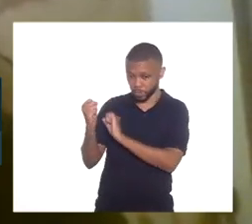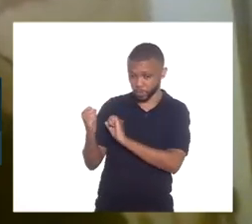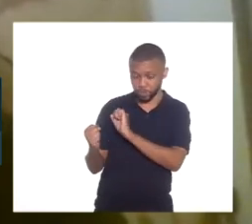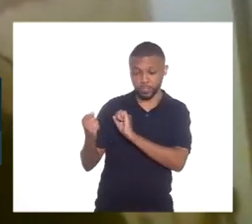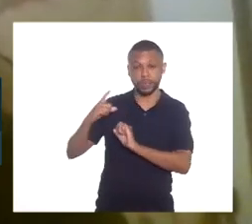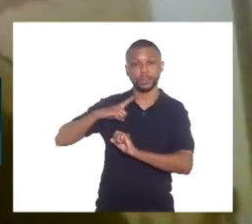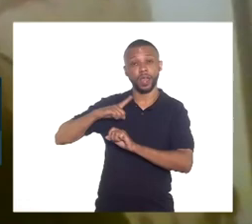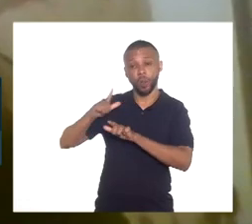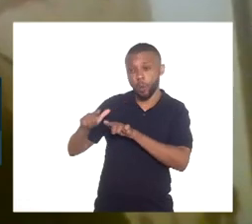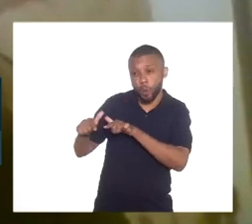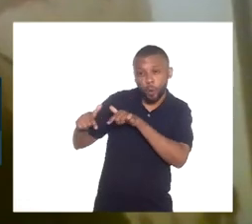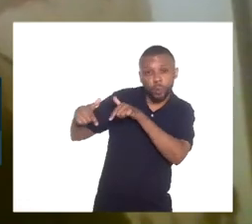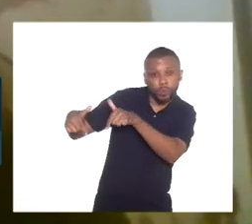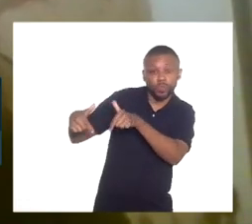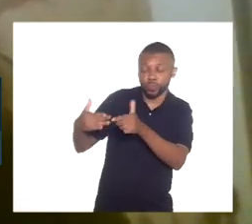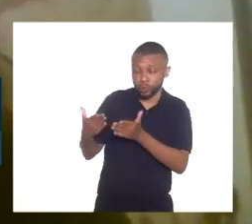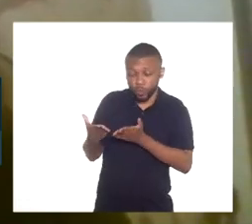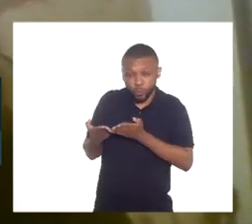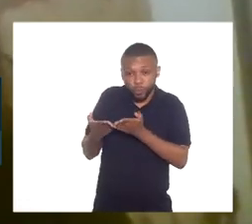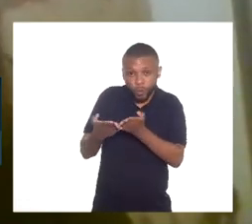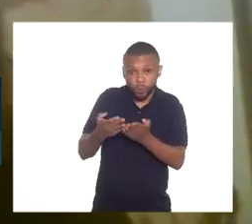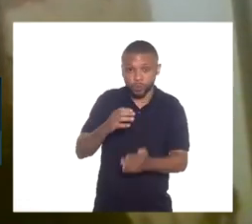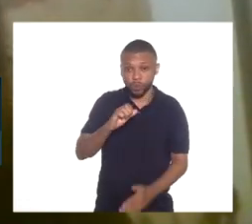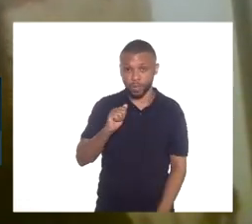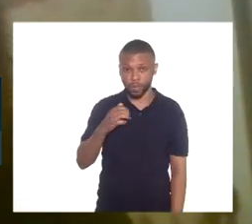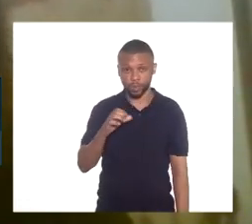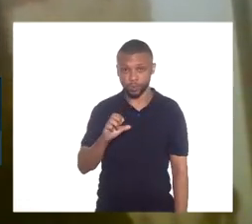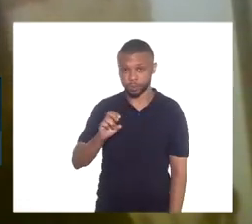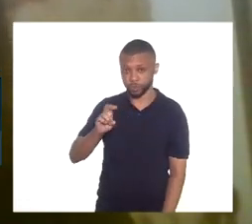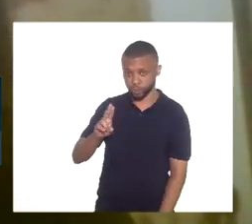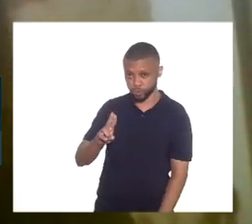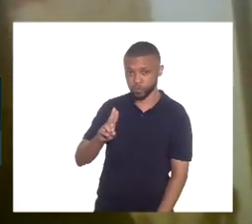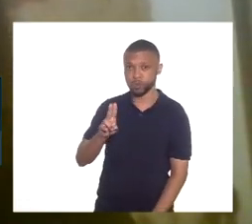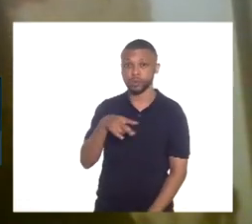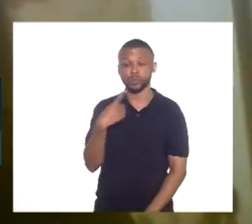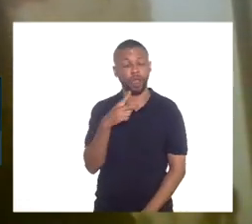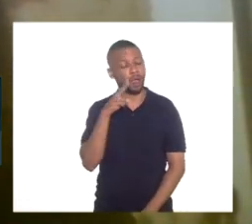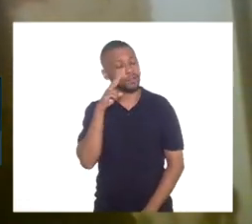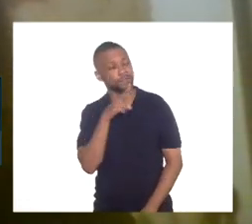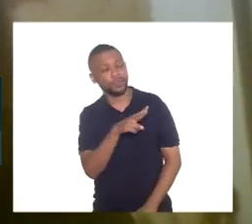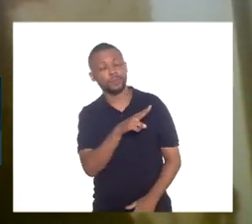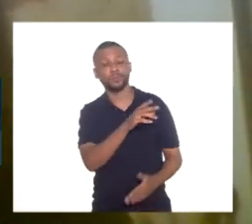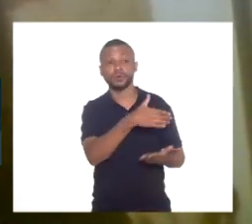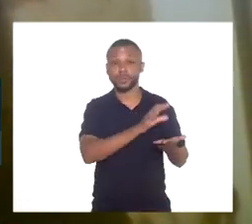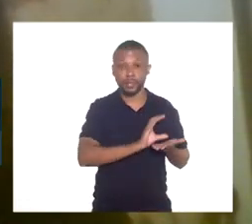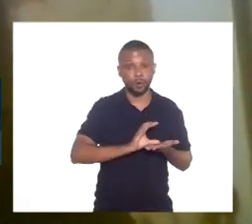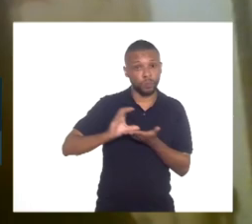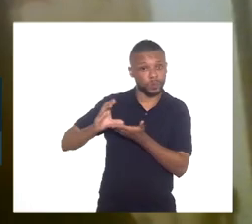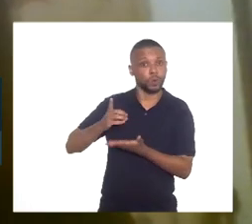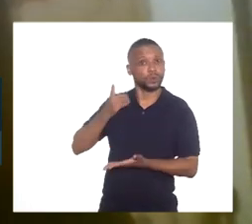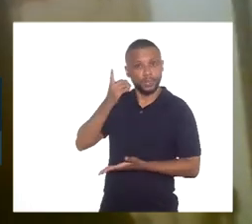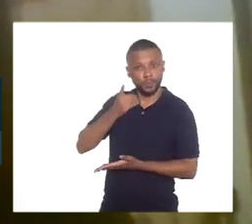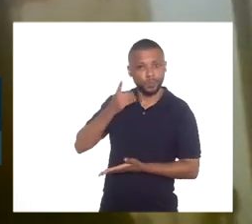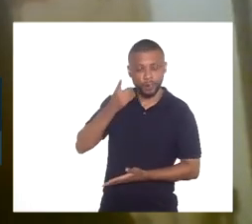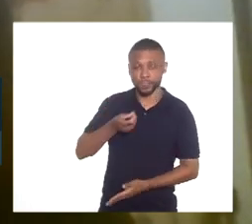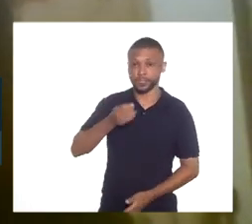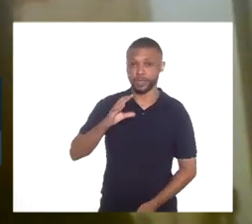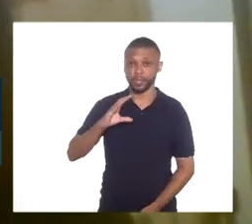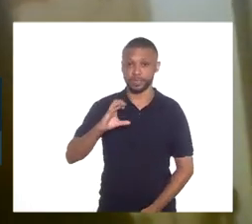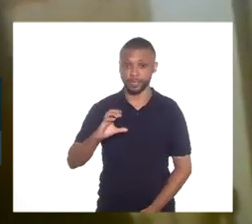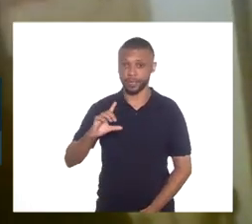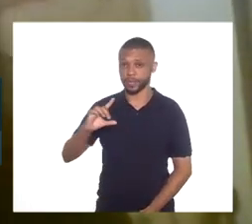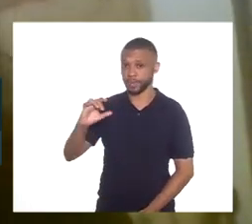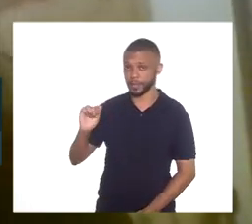do Porto do Açu, até onde nós vimos, até na própria CPI, na comissão da deputada Célia, de